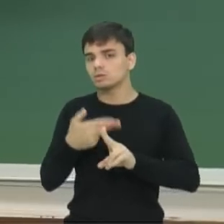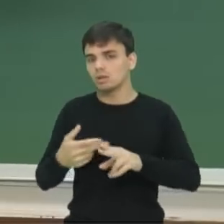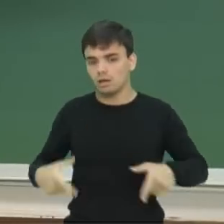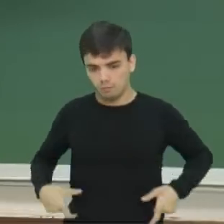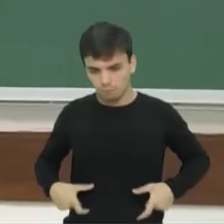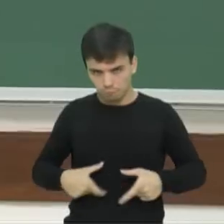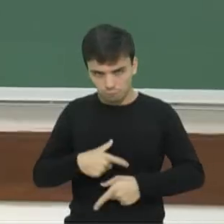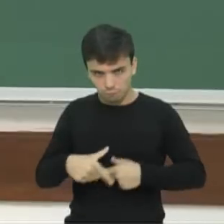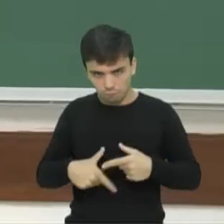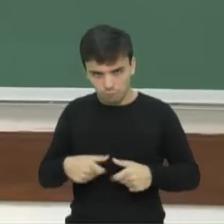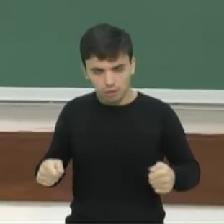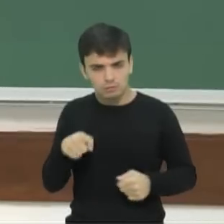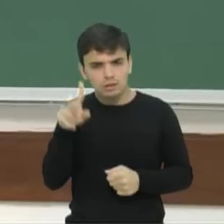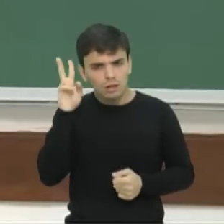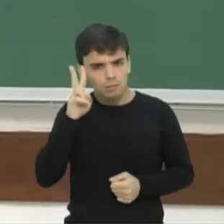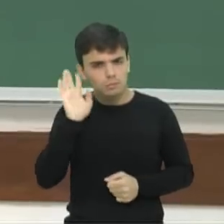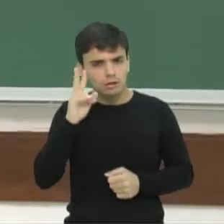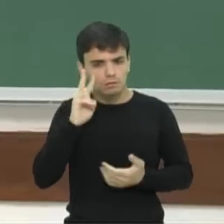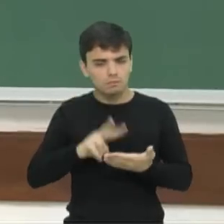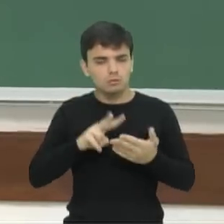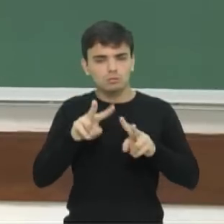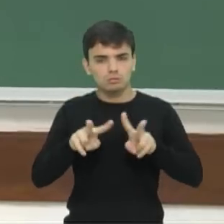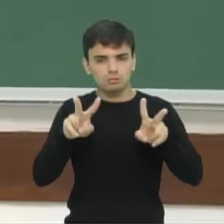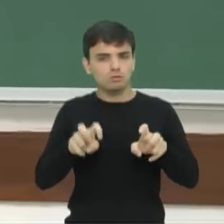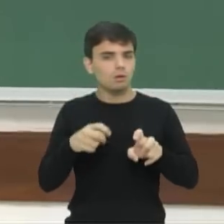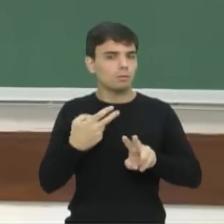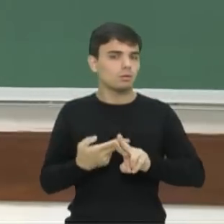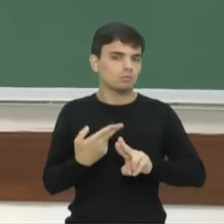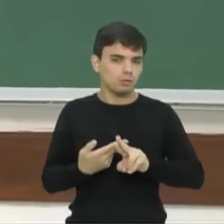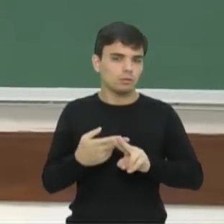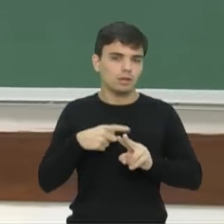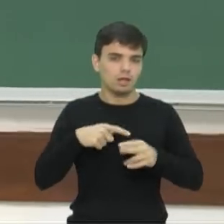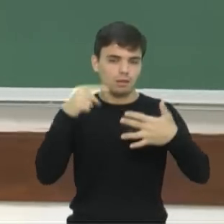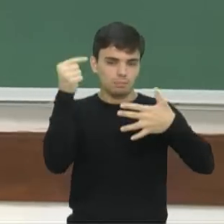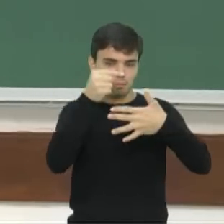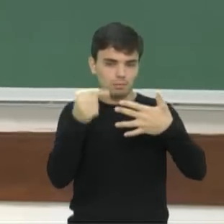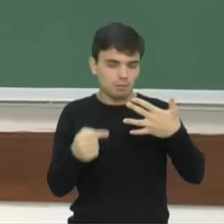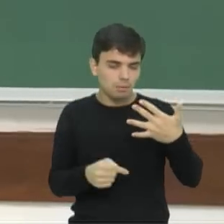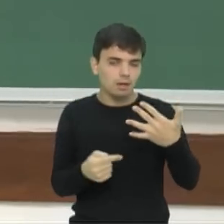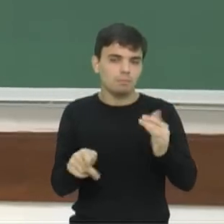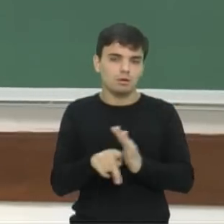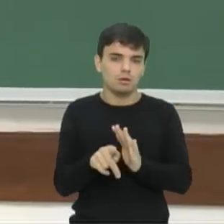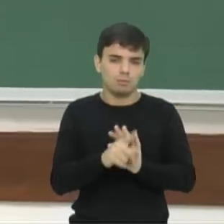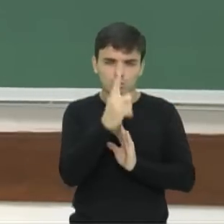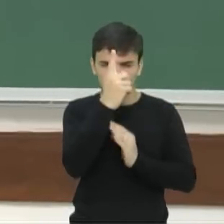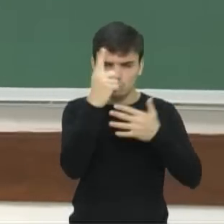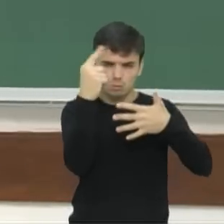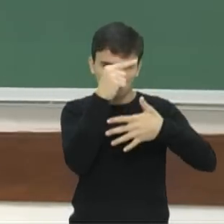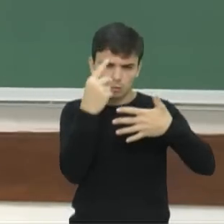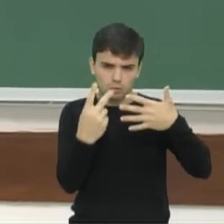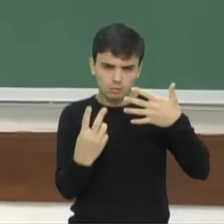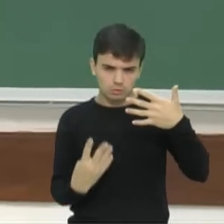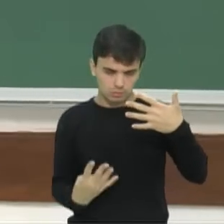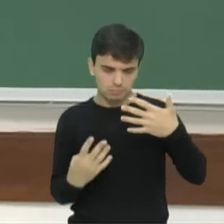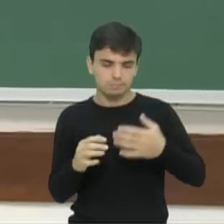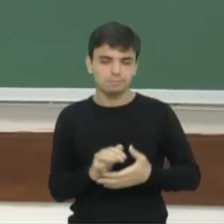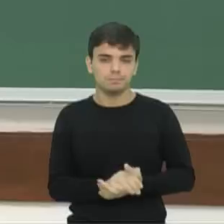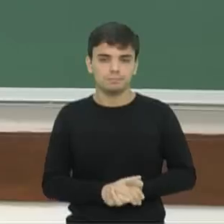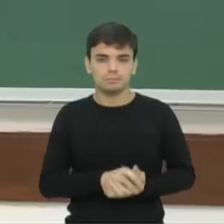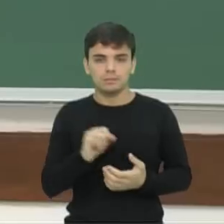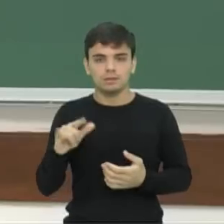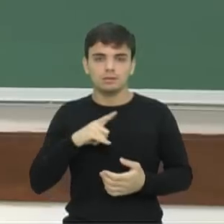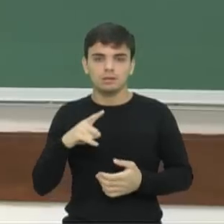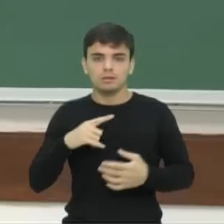nós vimos as graduações que existem no judô. Então dentro da competição eles são obrigados a ter a faixa. Se alguma das vestimentas sai fora